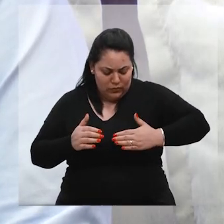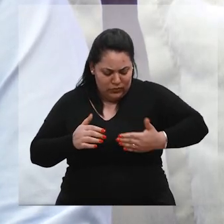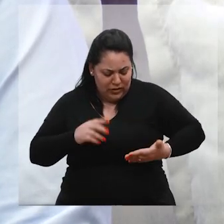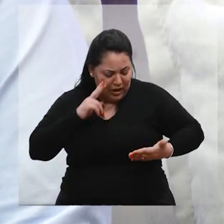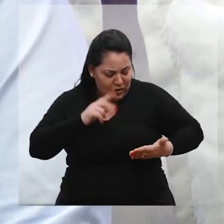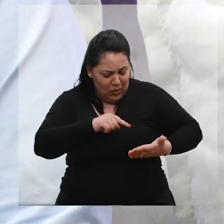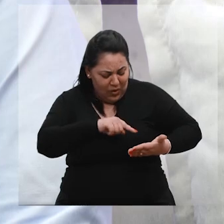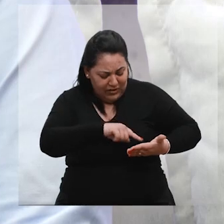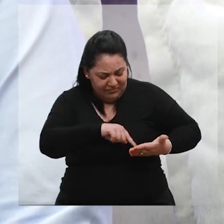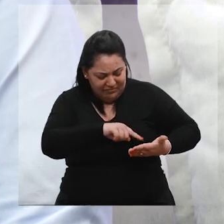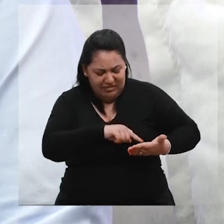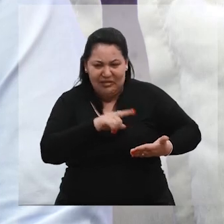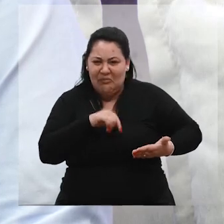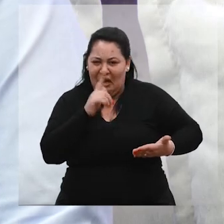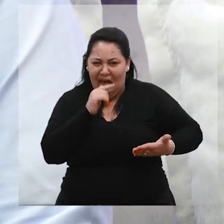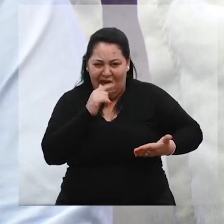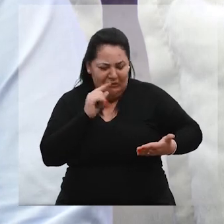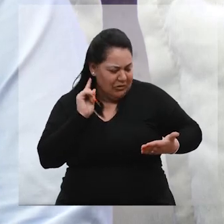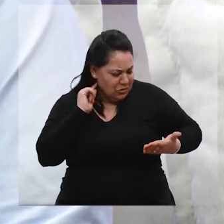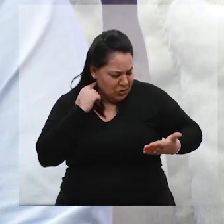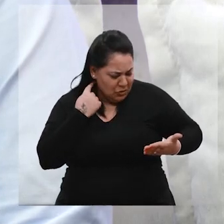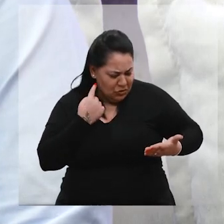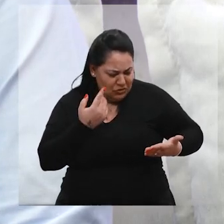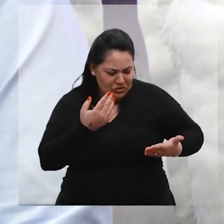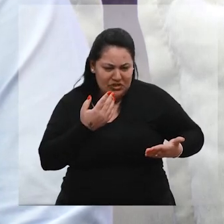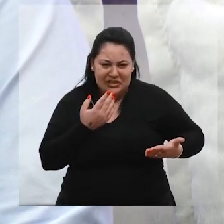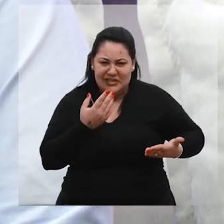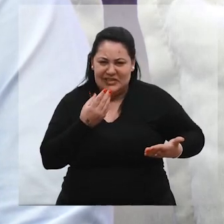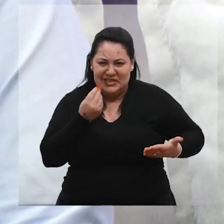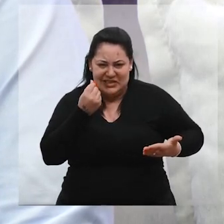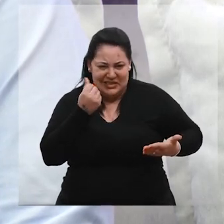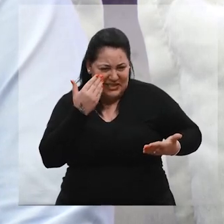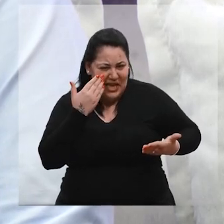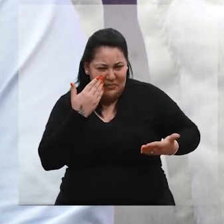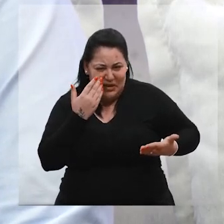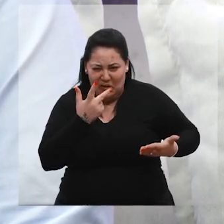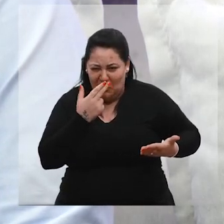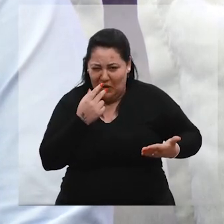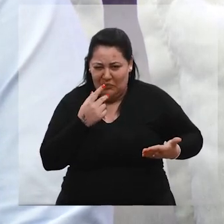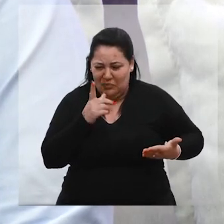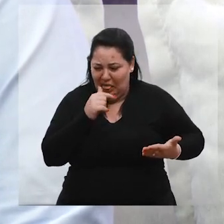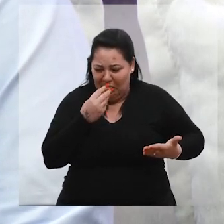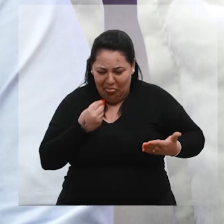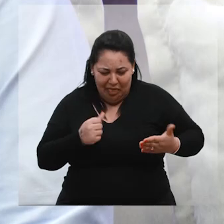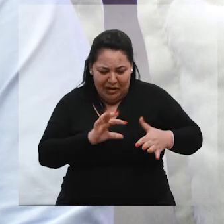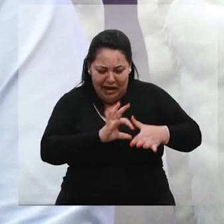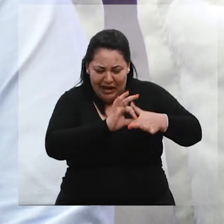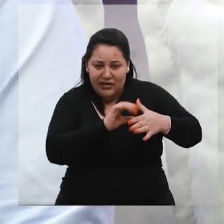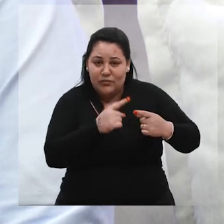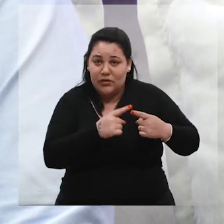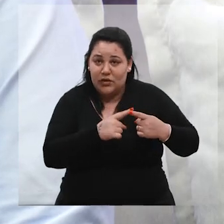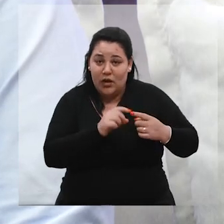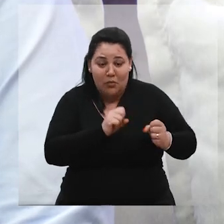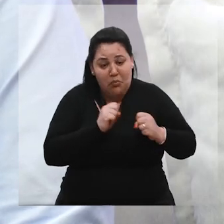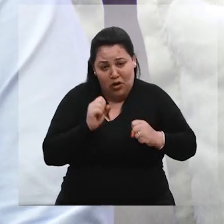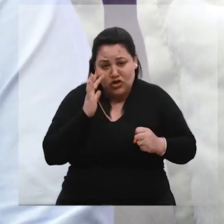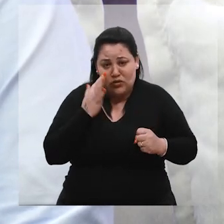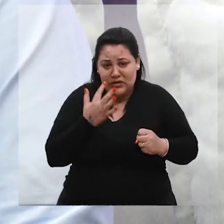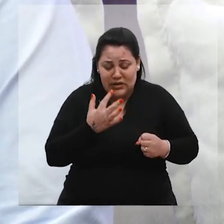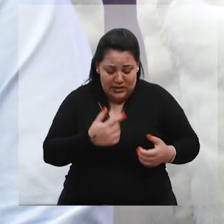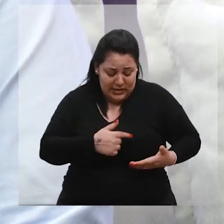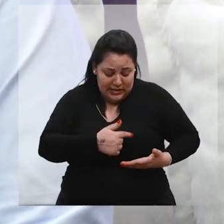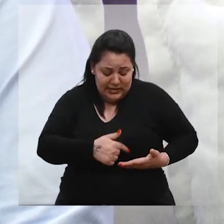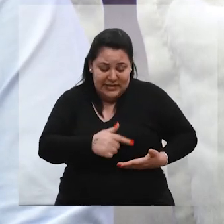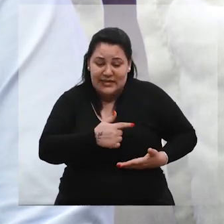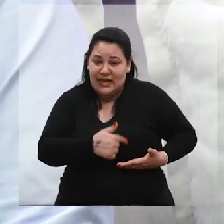assim, como se fosse uma água suja, assim, uma água de carne, né? O mamilo, ele pode ter secreções, é